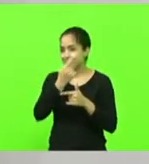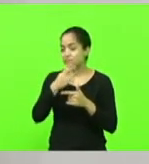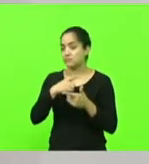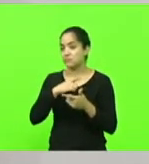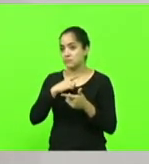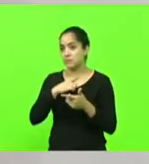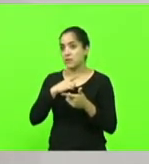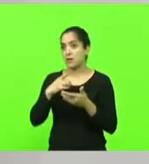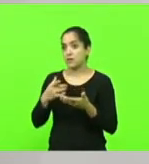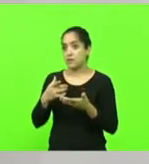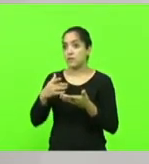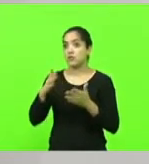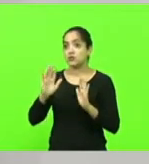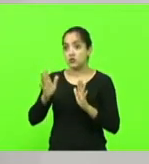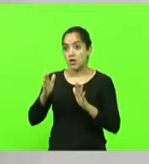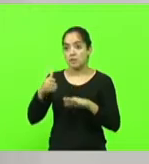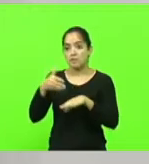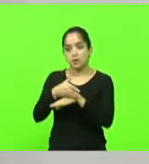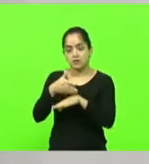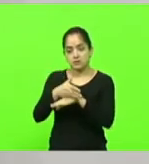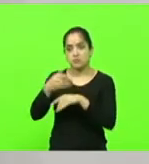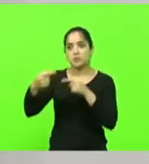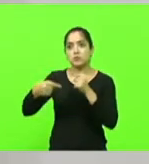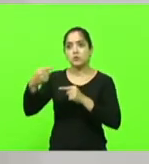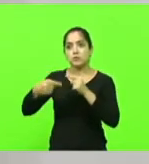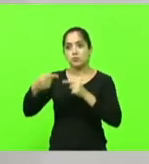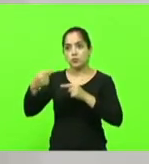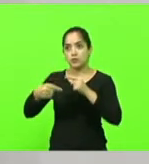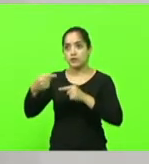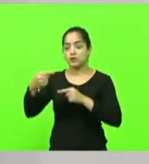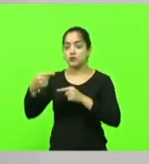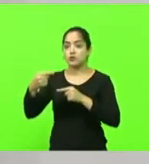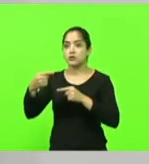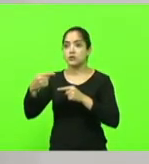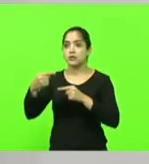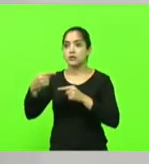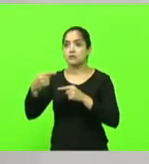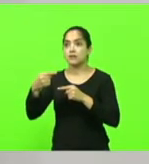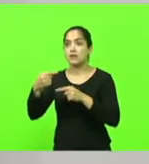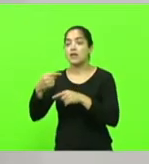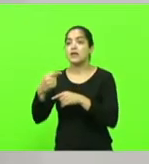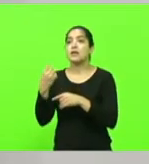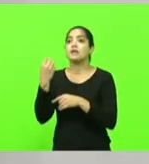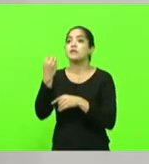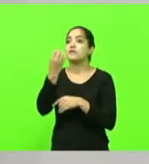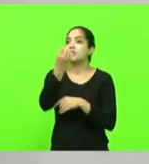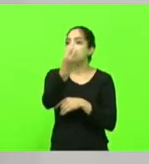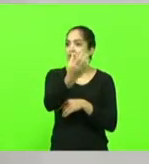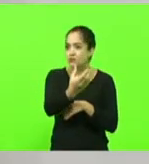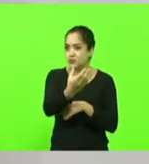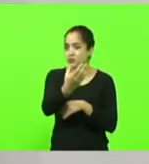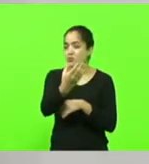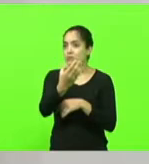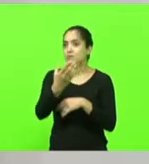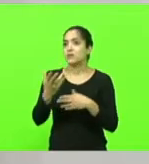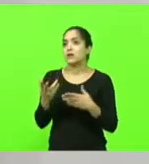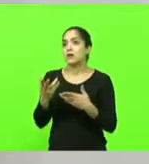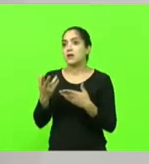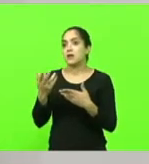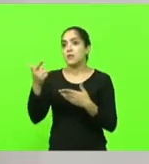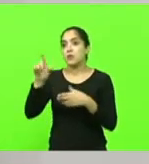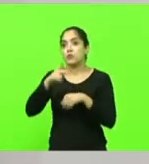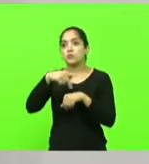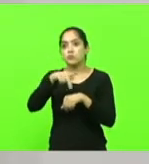com a política local, teve que ir para o exterior, deixar o Brasil devido ao